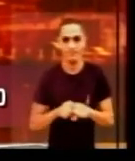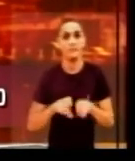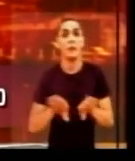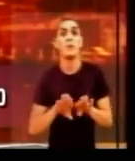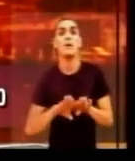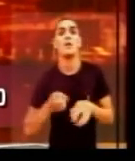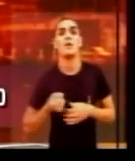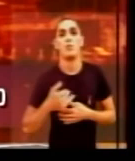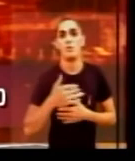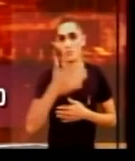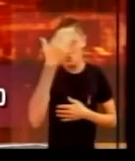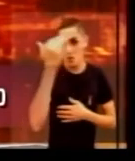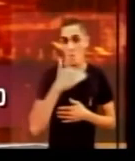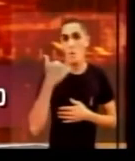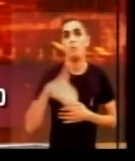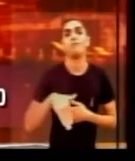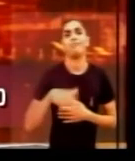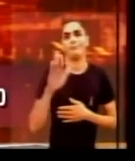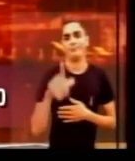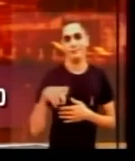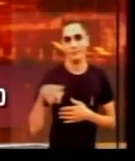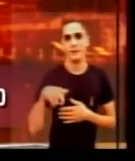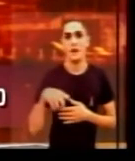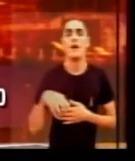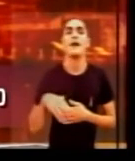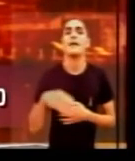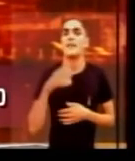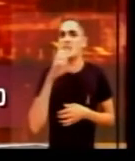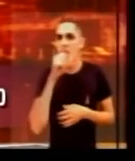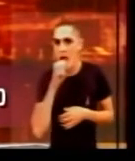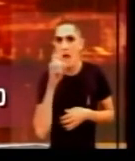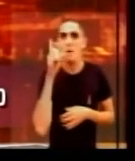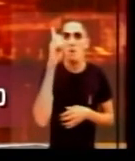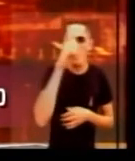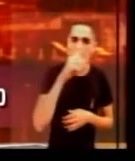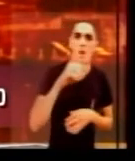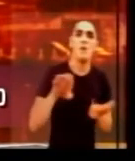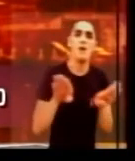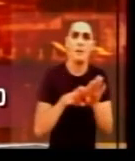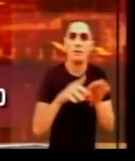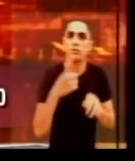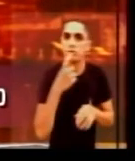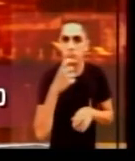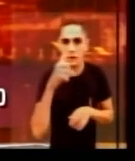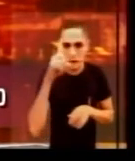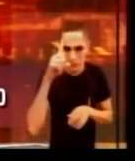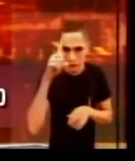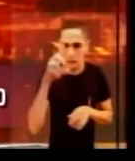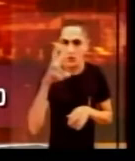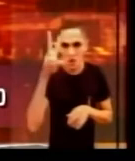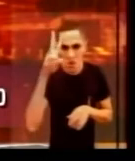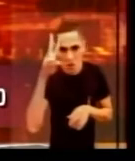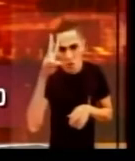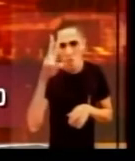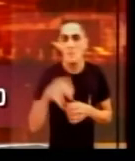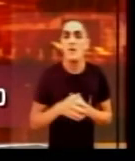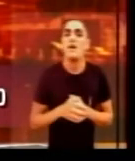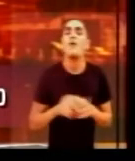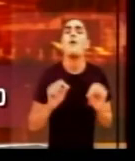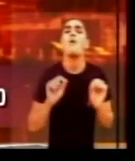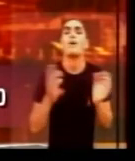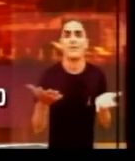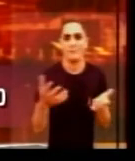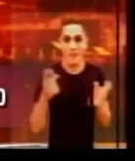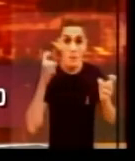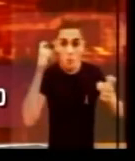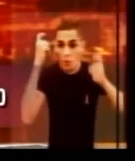Feriado prolongado, pessoal, é para a gente uma preocupação que vocês não imaginam. Por